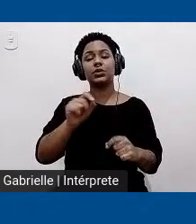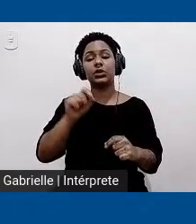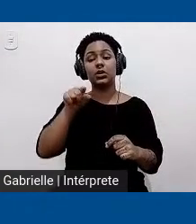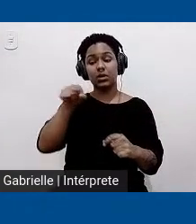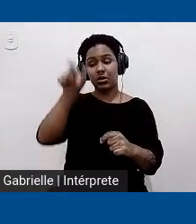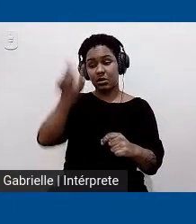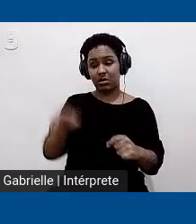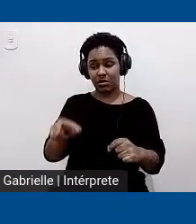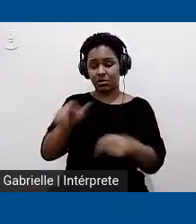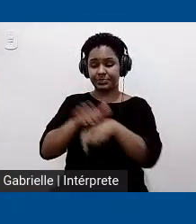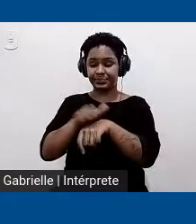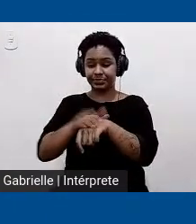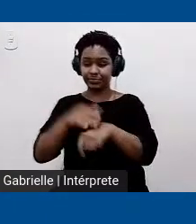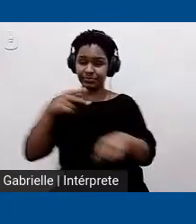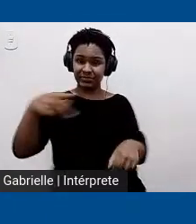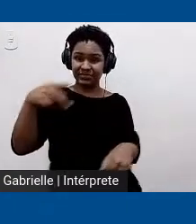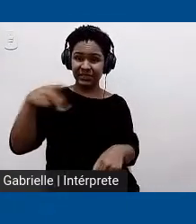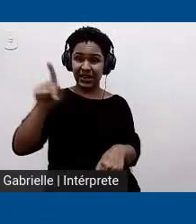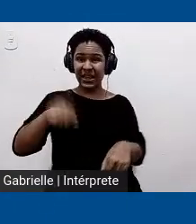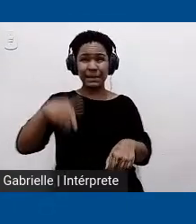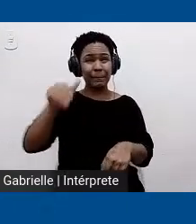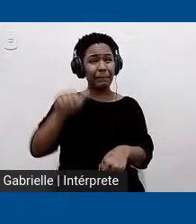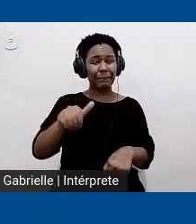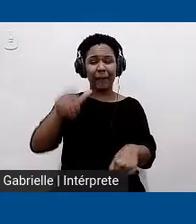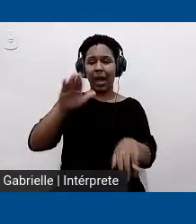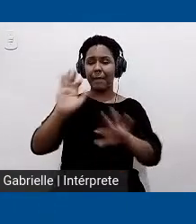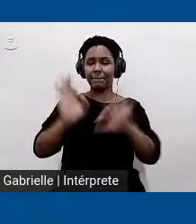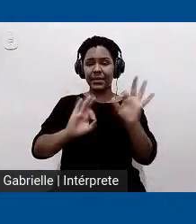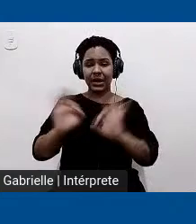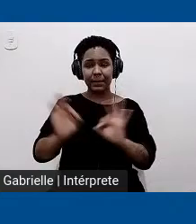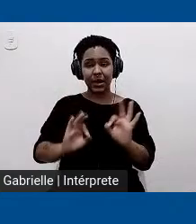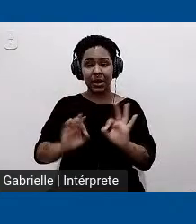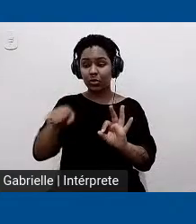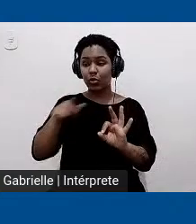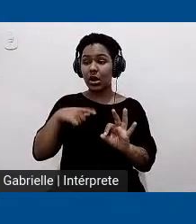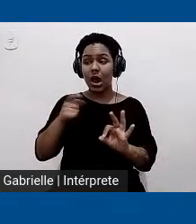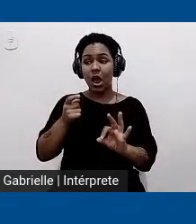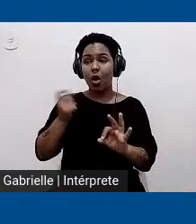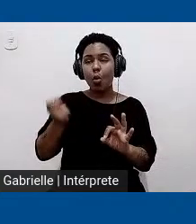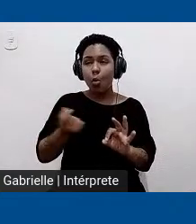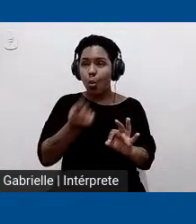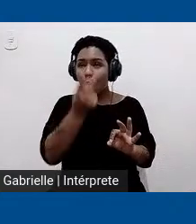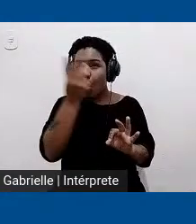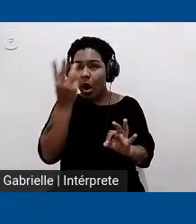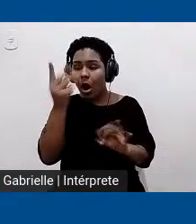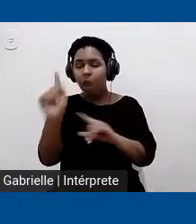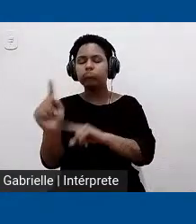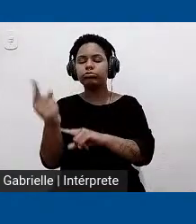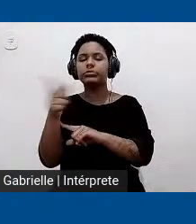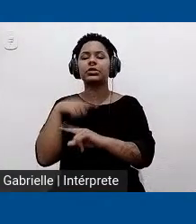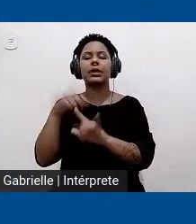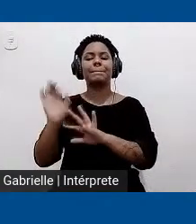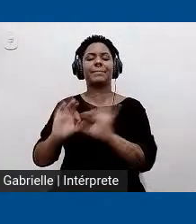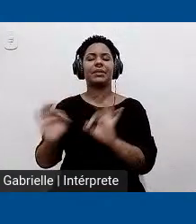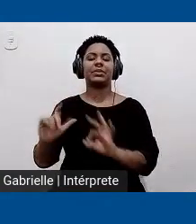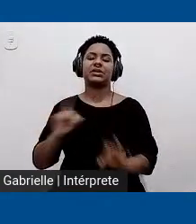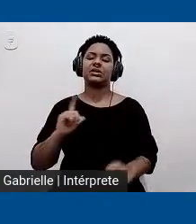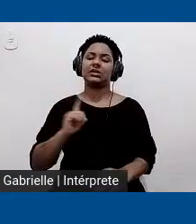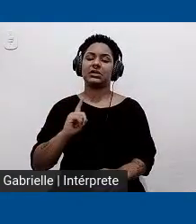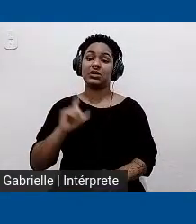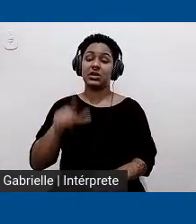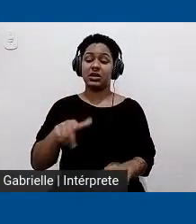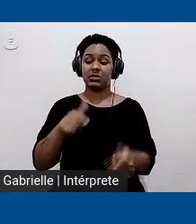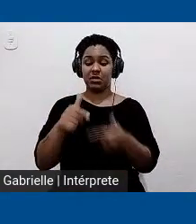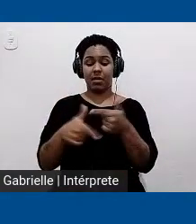se não o mais preparado, um dos mais preparados fotógrafos que já trabalhou